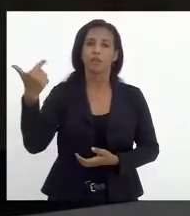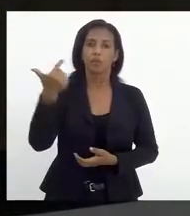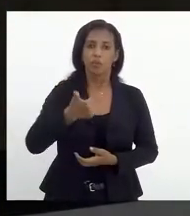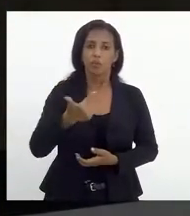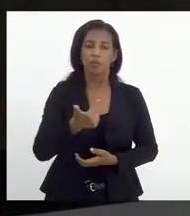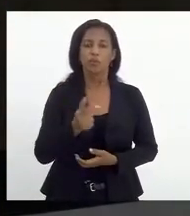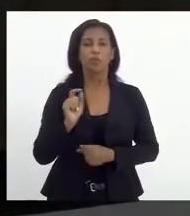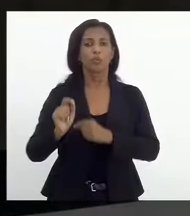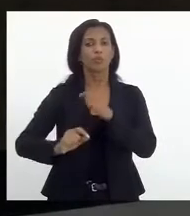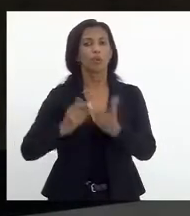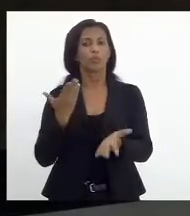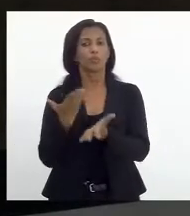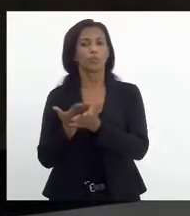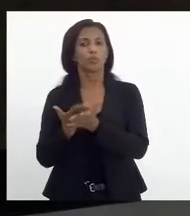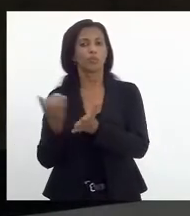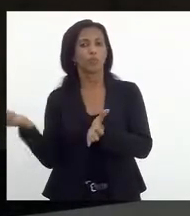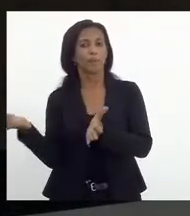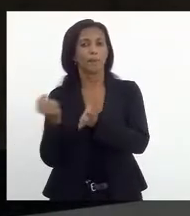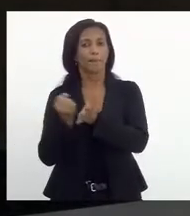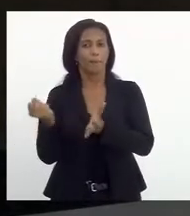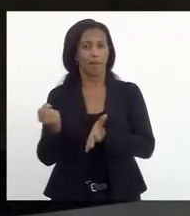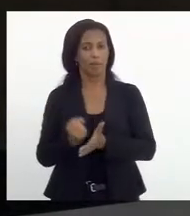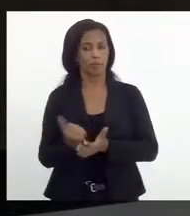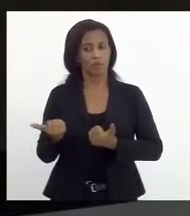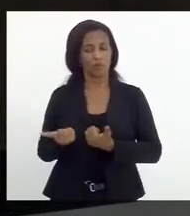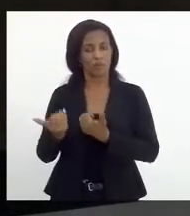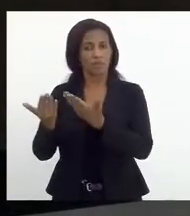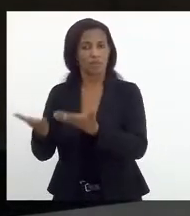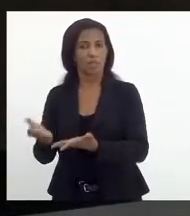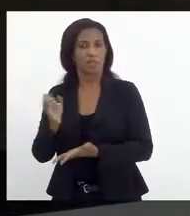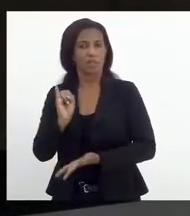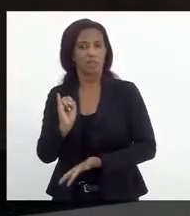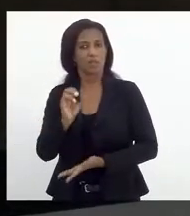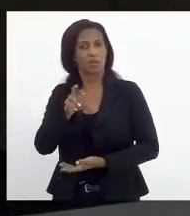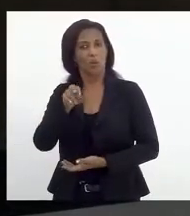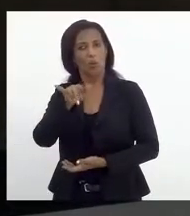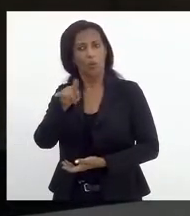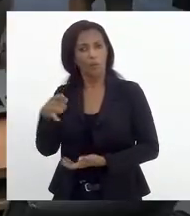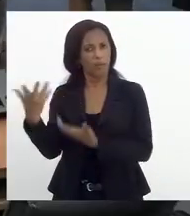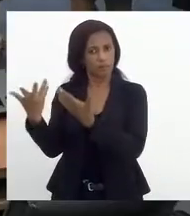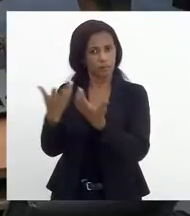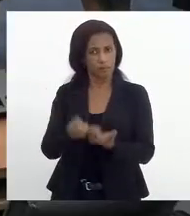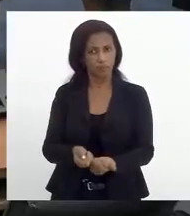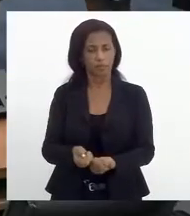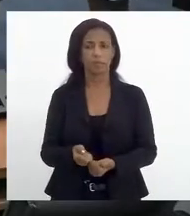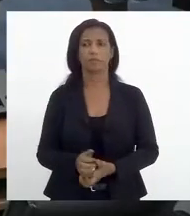O segundo é a questão do estudo de impacto. O benefício só será dado se uma vez confasado.